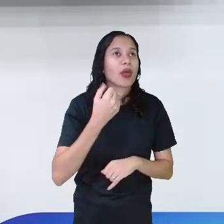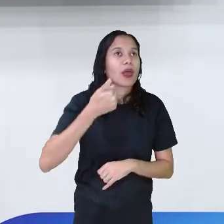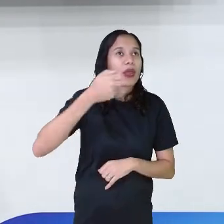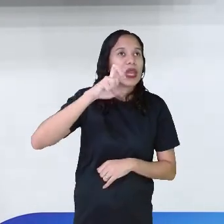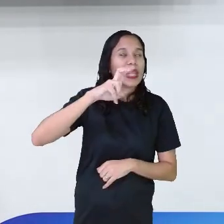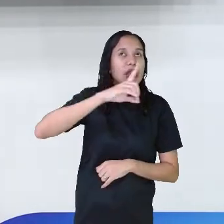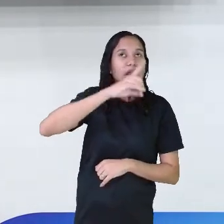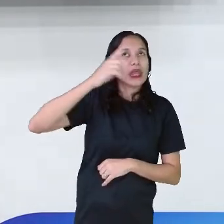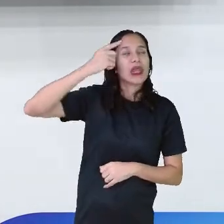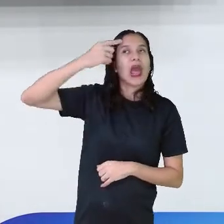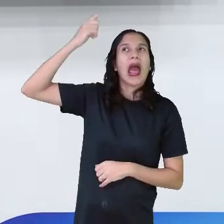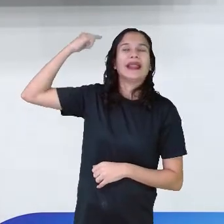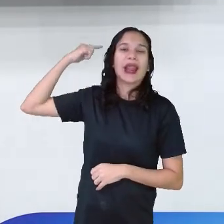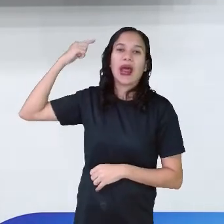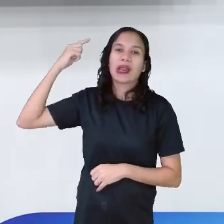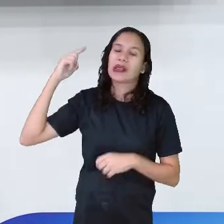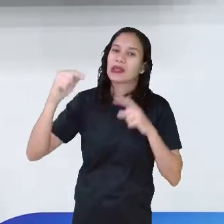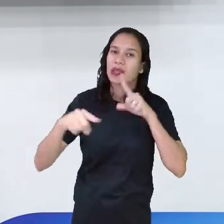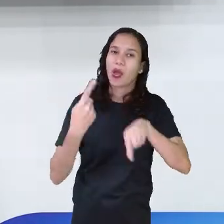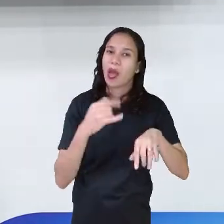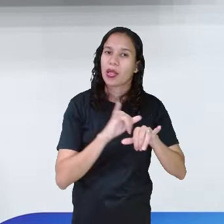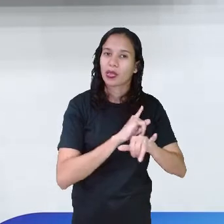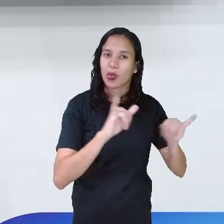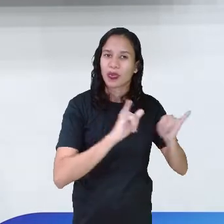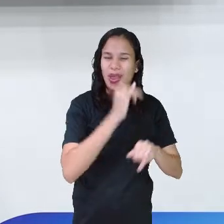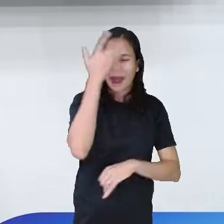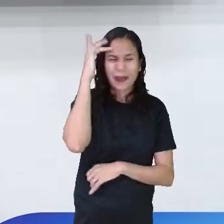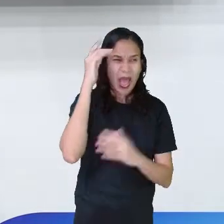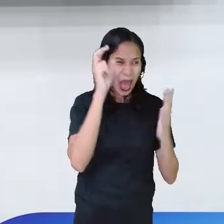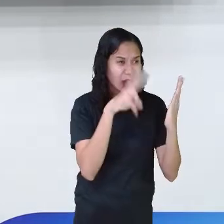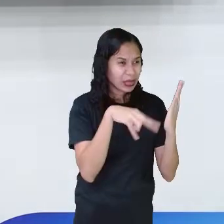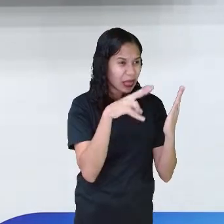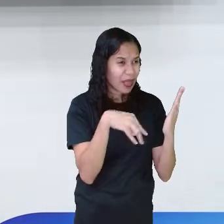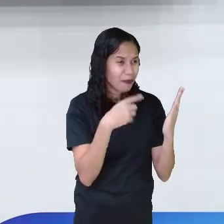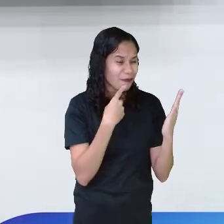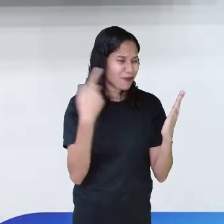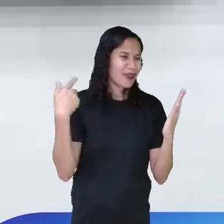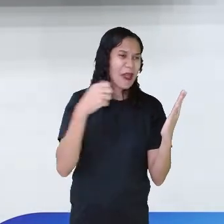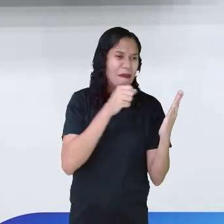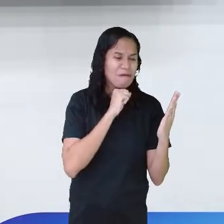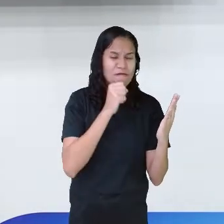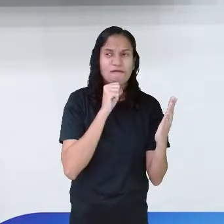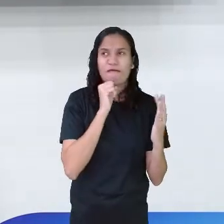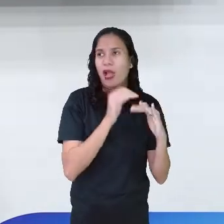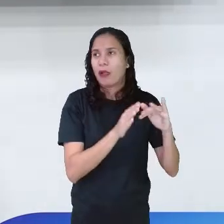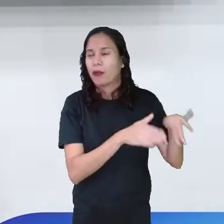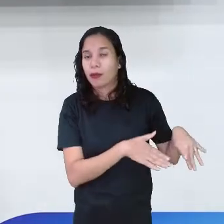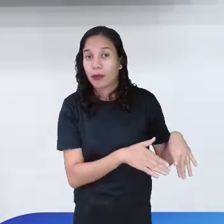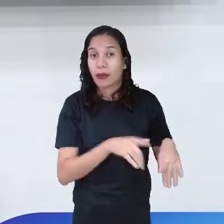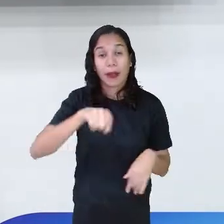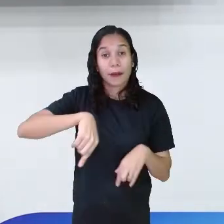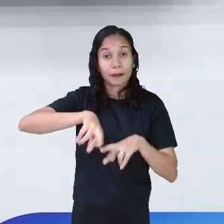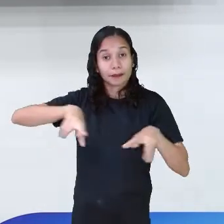como notícia, não vai ser interessante para aquelas pessoas que estão assistindo. Isso já é diferente na reportagem.